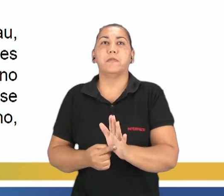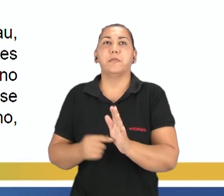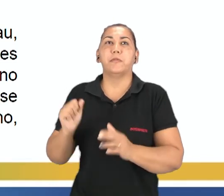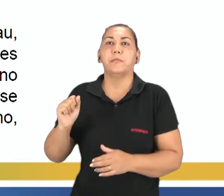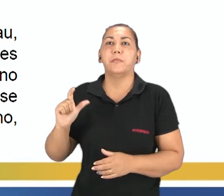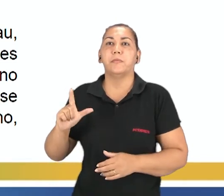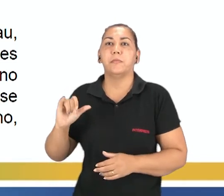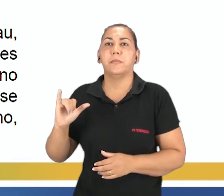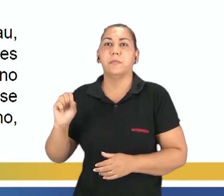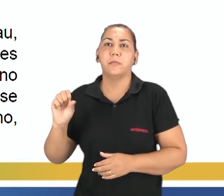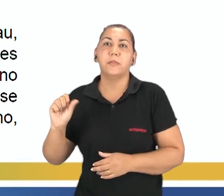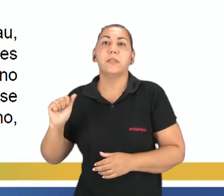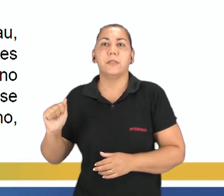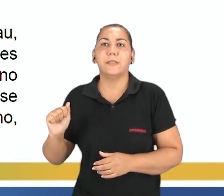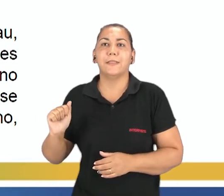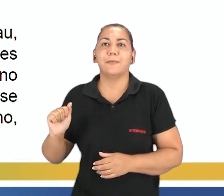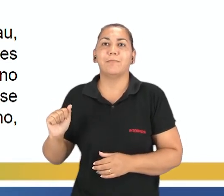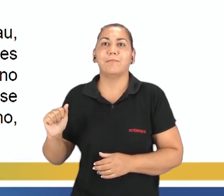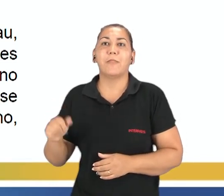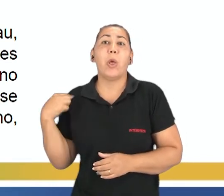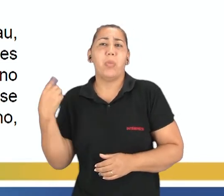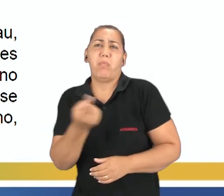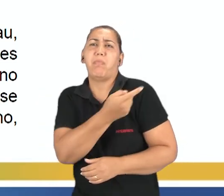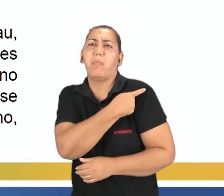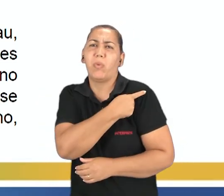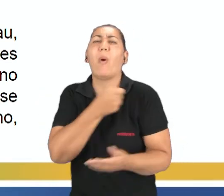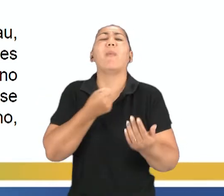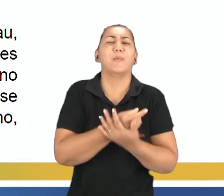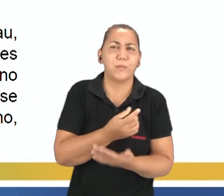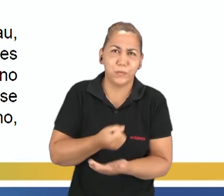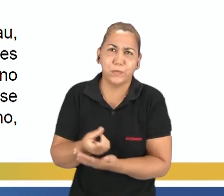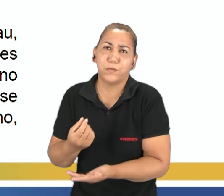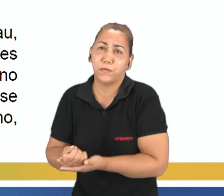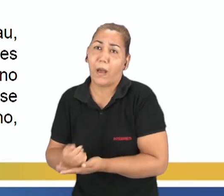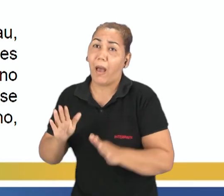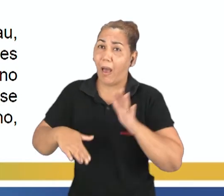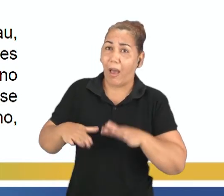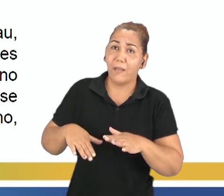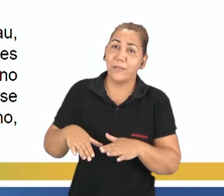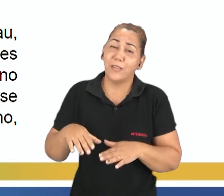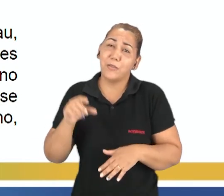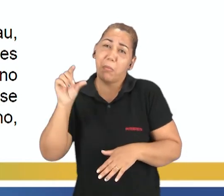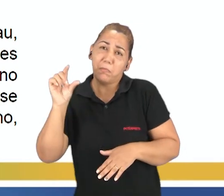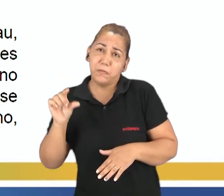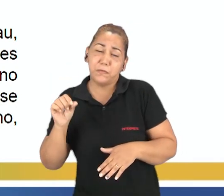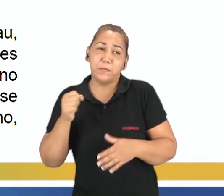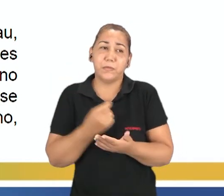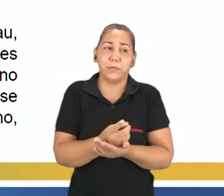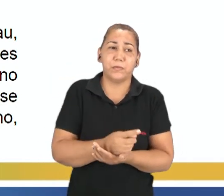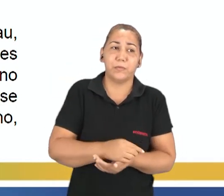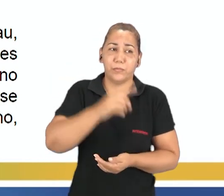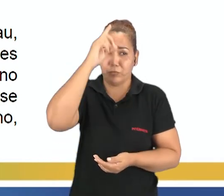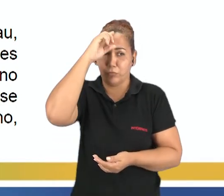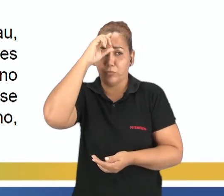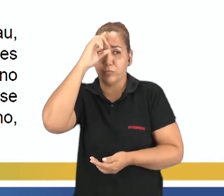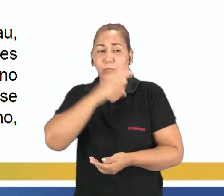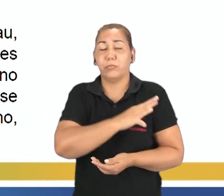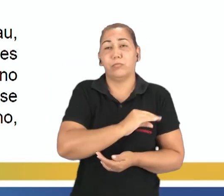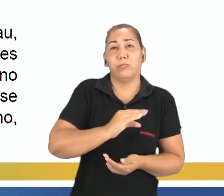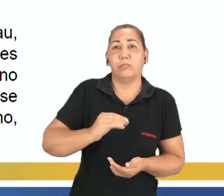Quart, todo mundo é consumista, em maior ou menor grau, adultos ou adolescentes. Em 2001, os jovens